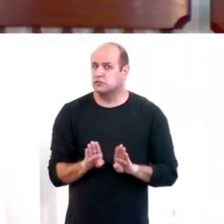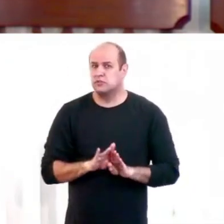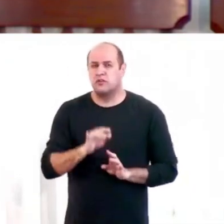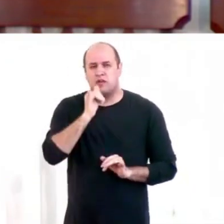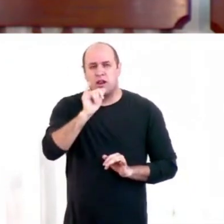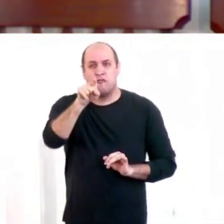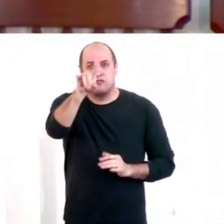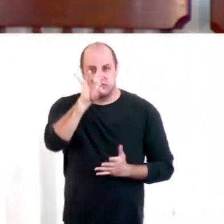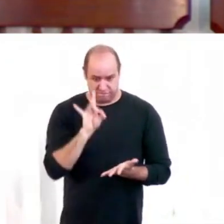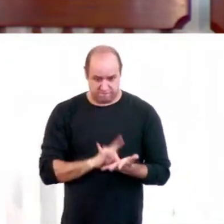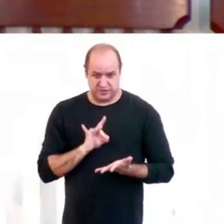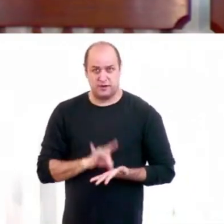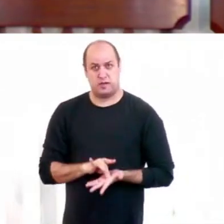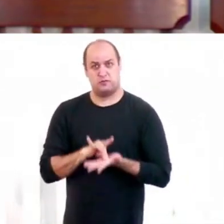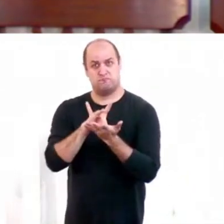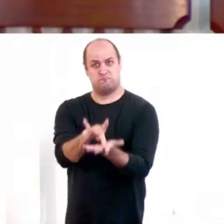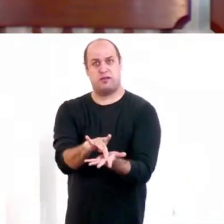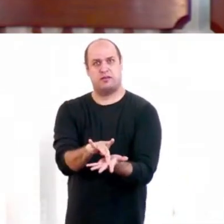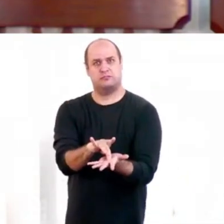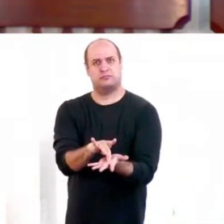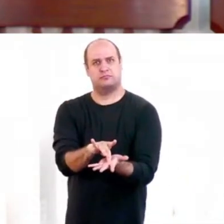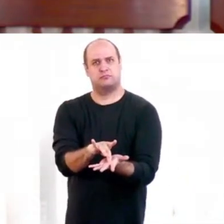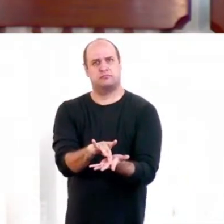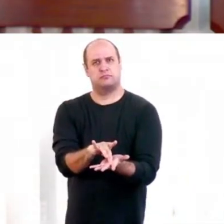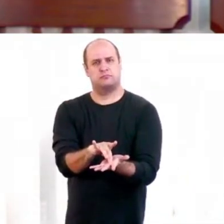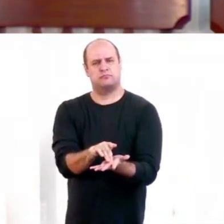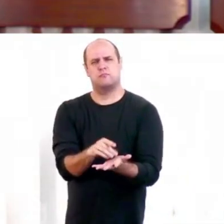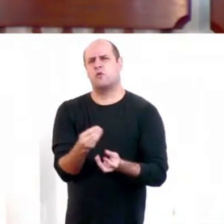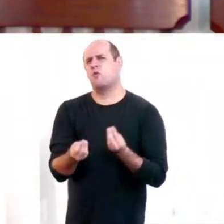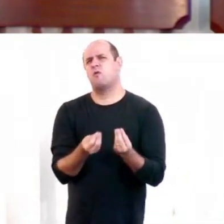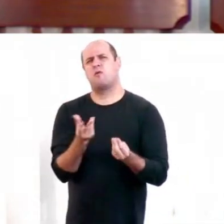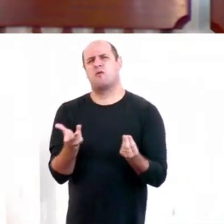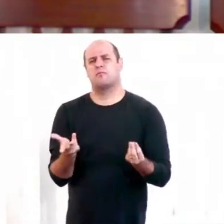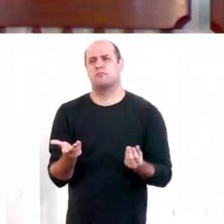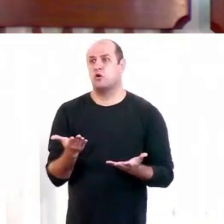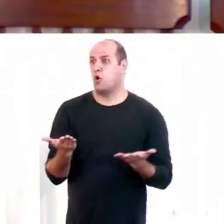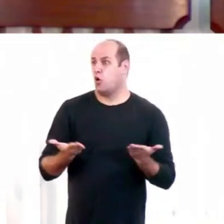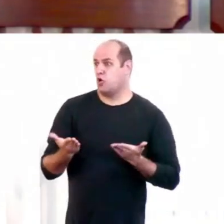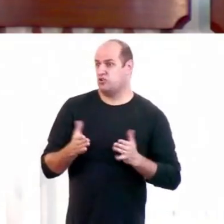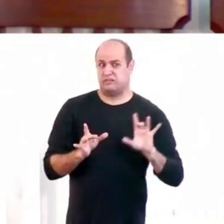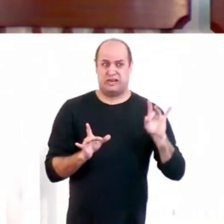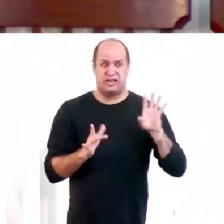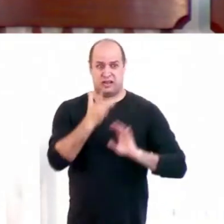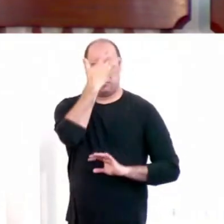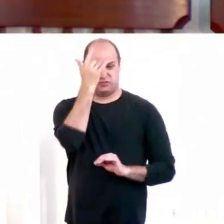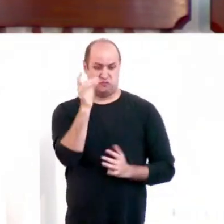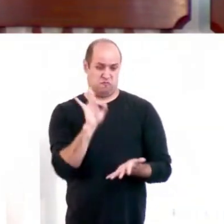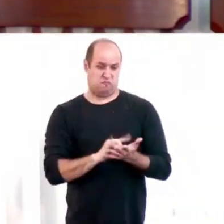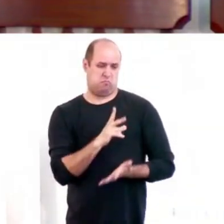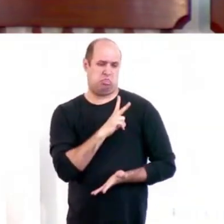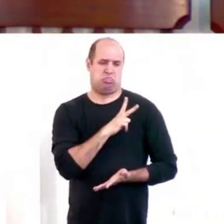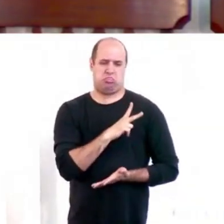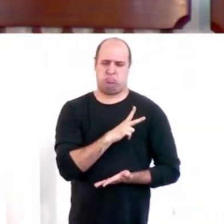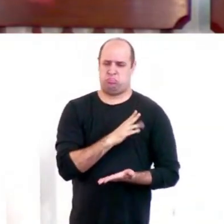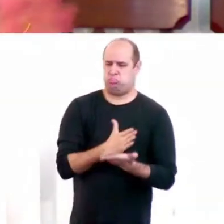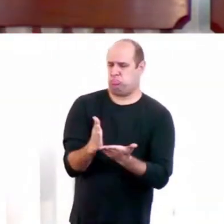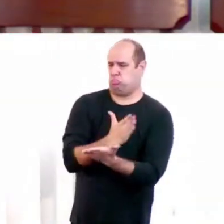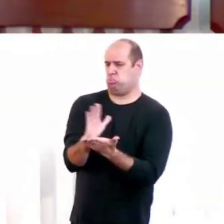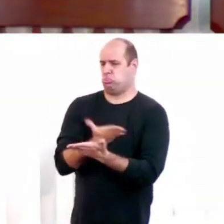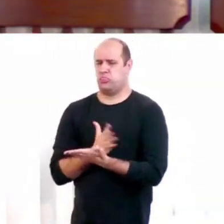possui a verdade de alguma coisa? Todo mundo tem sua verdade, todo mundo fala que